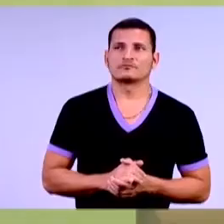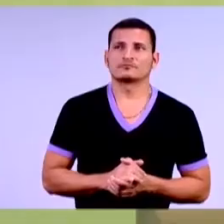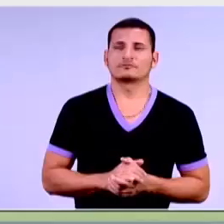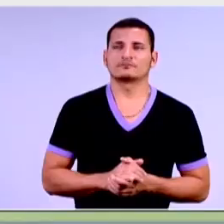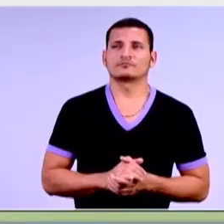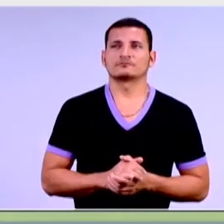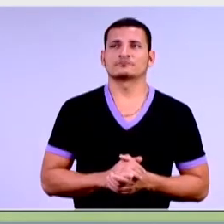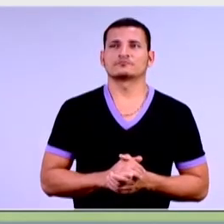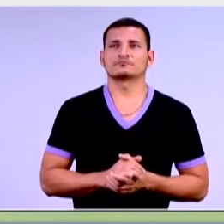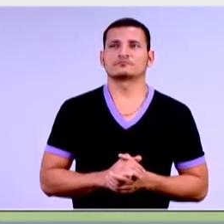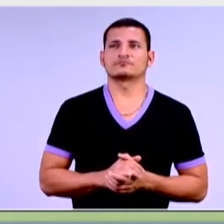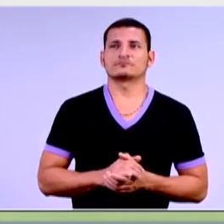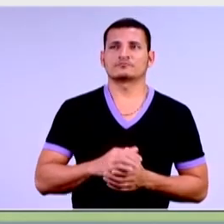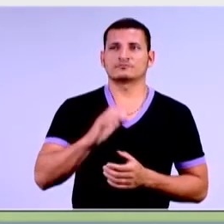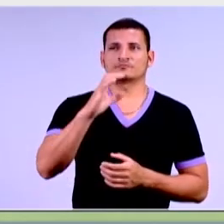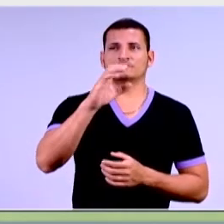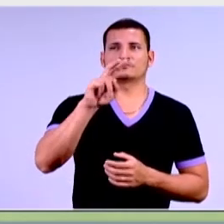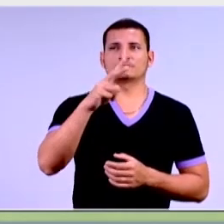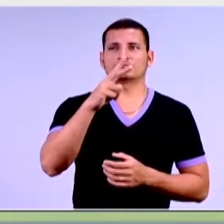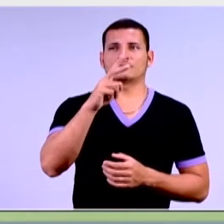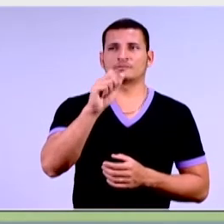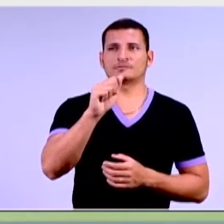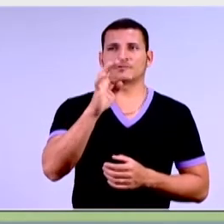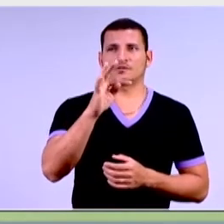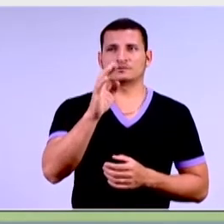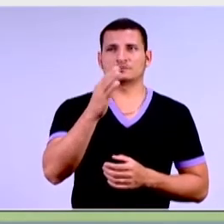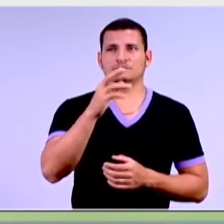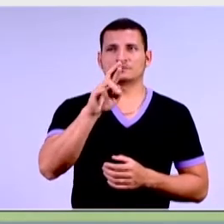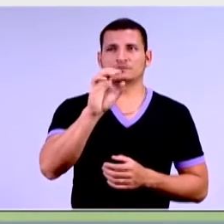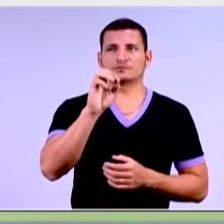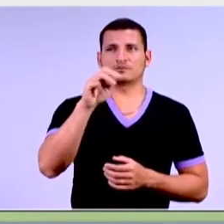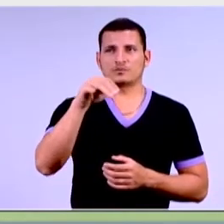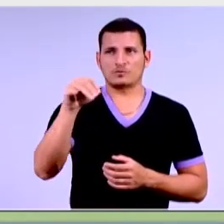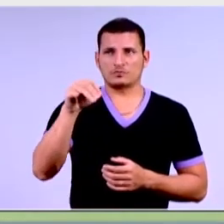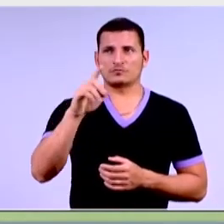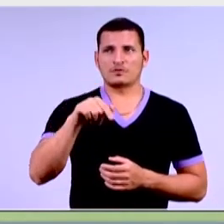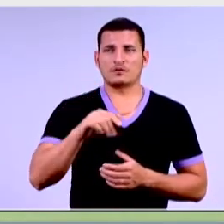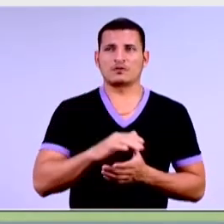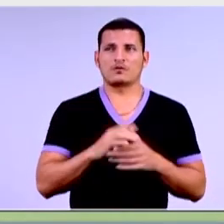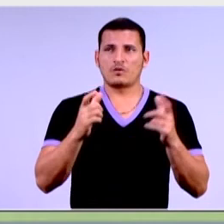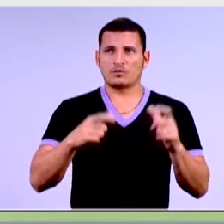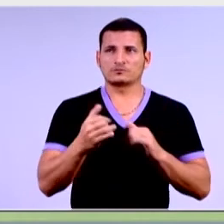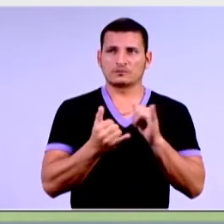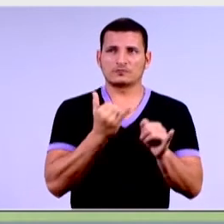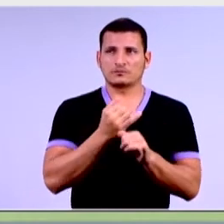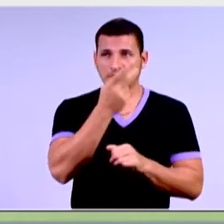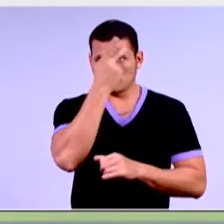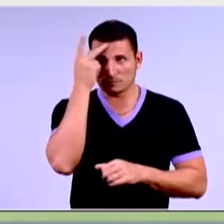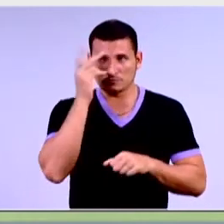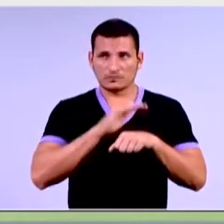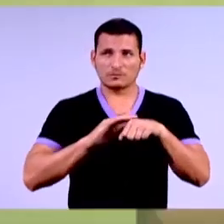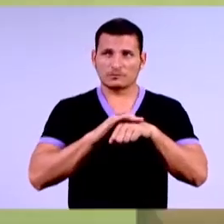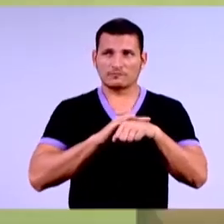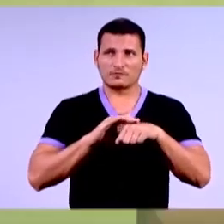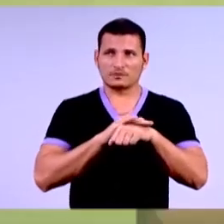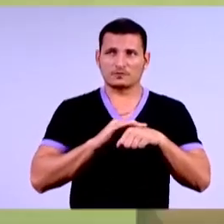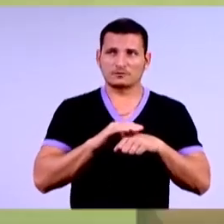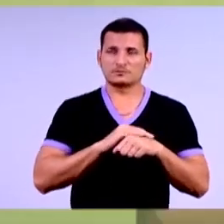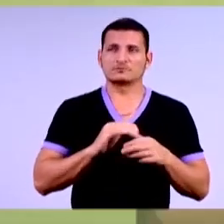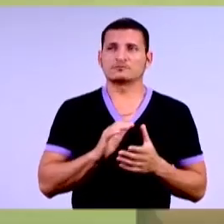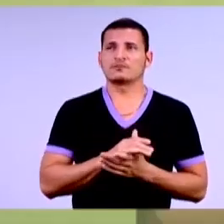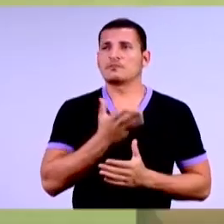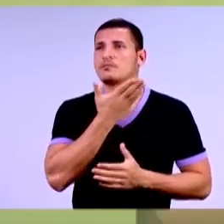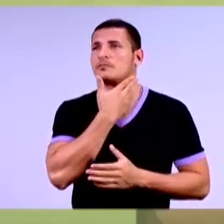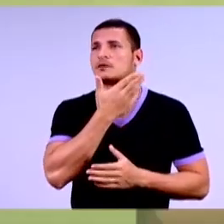browser chefe de um lugar na internet onde pessoas conversam uma com as outras é o que estamos fazendo agora na sala de bate-papo